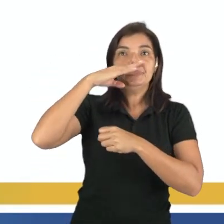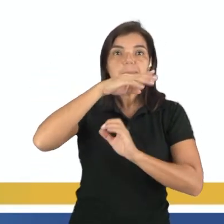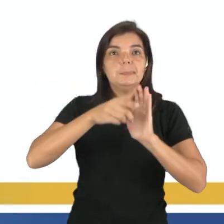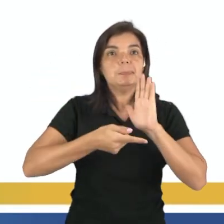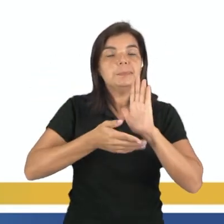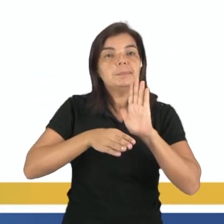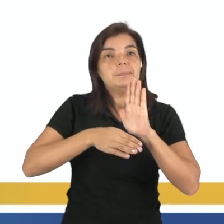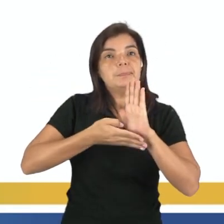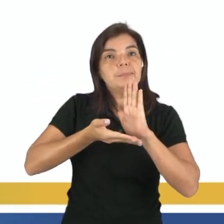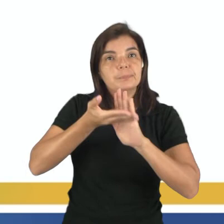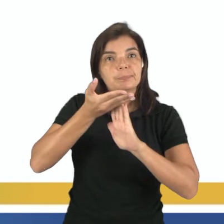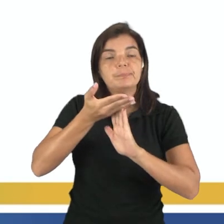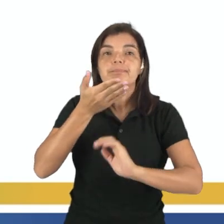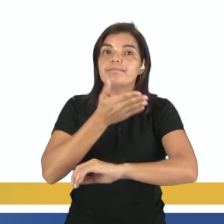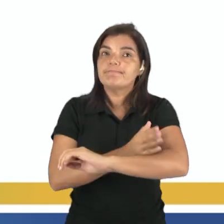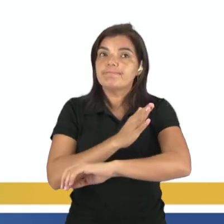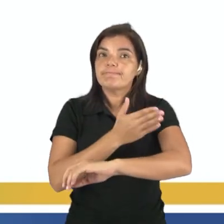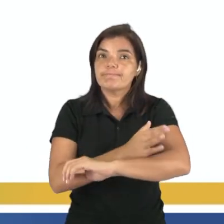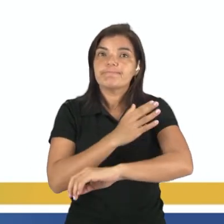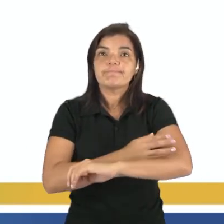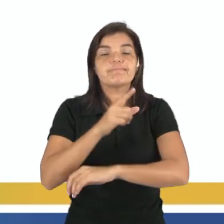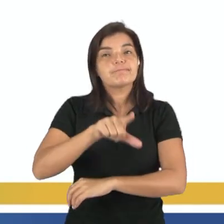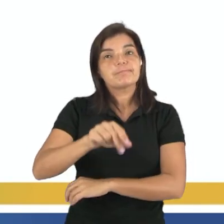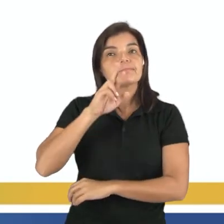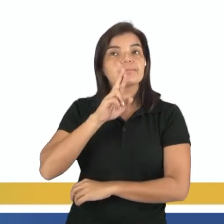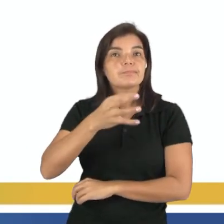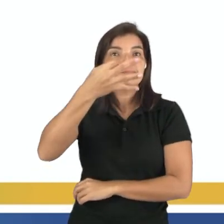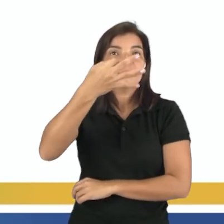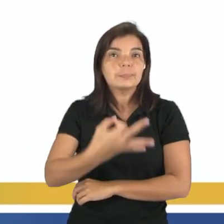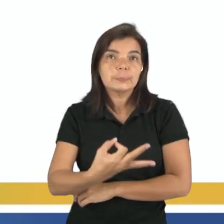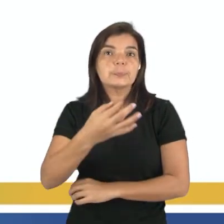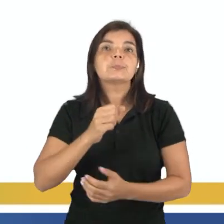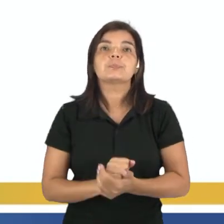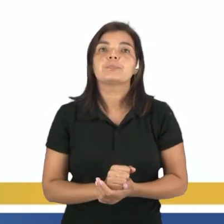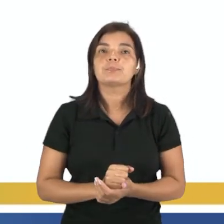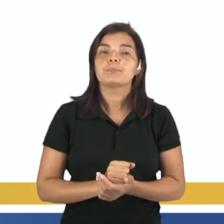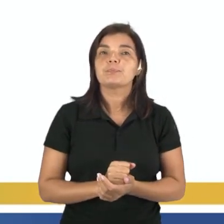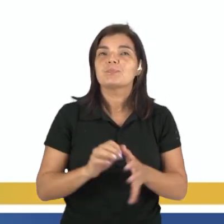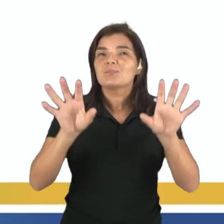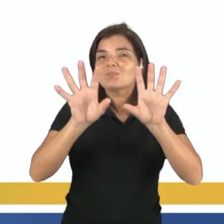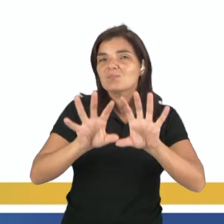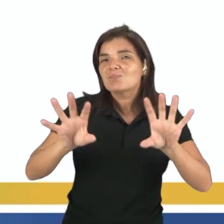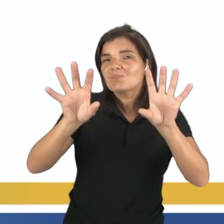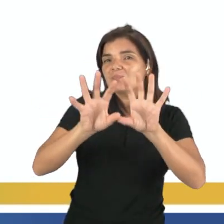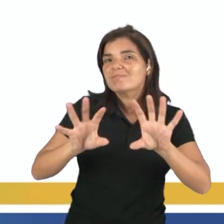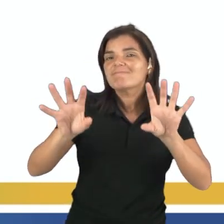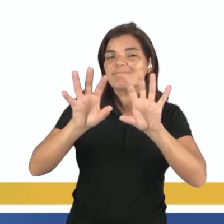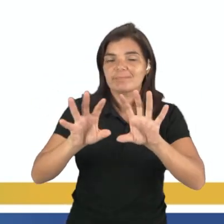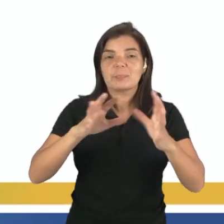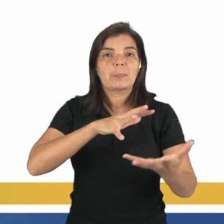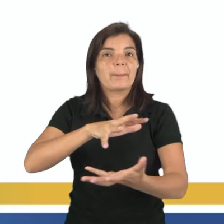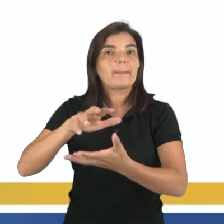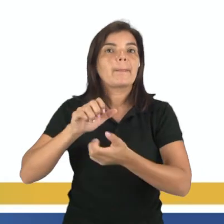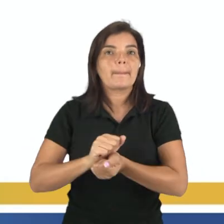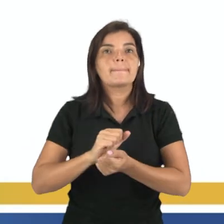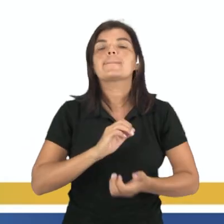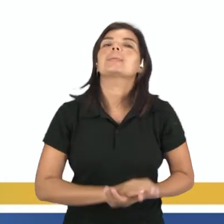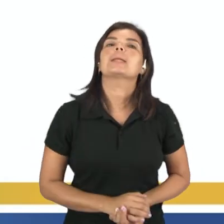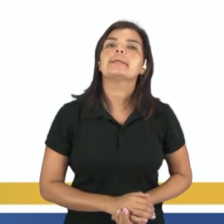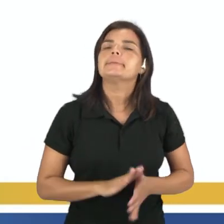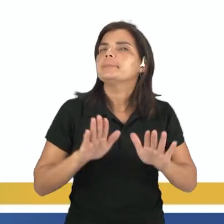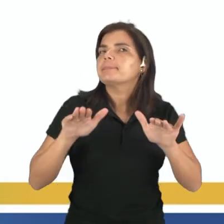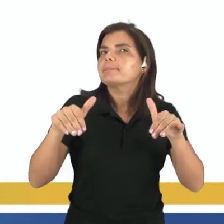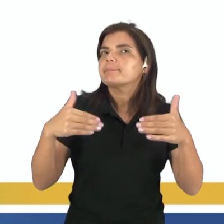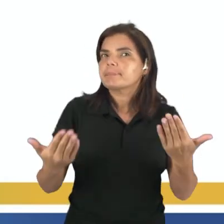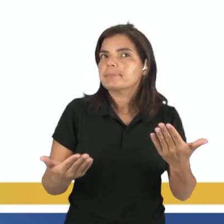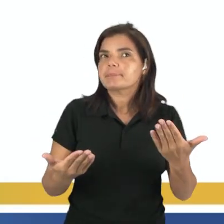seguir mencionadas, assinale aquela que pode ser considerada totalmente limpa no sentido de não emitir poluentes na atmosfera. Qual